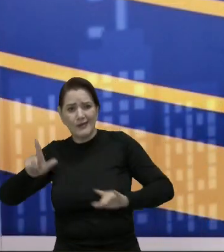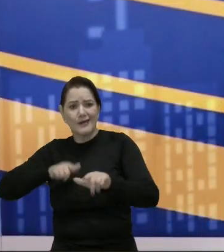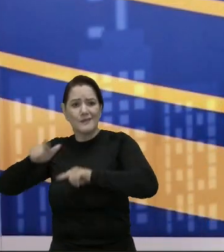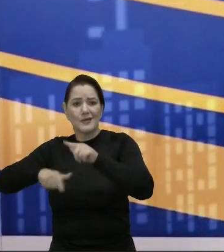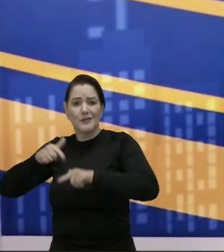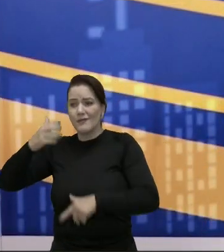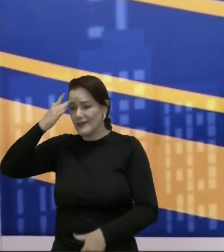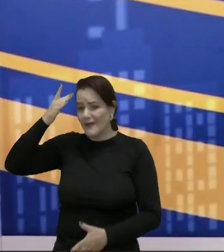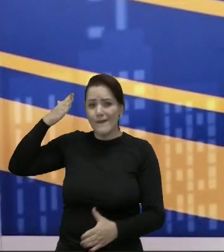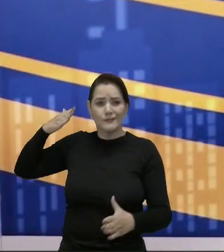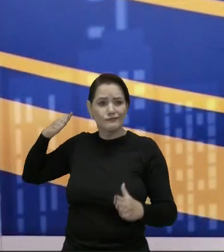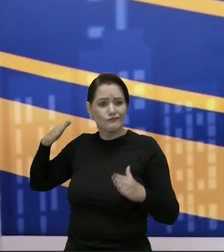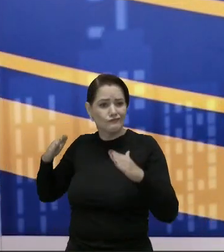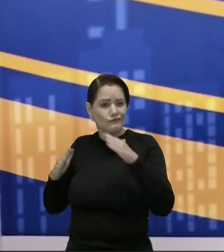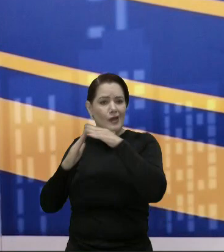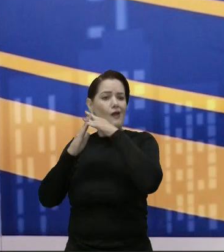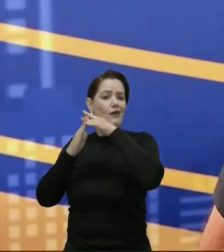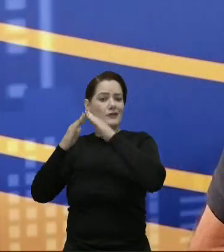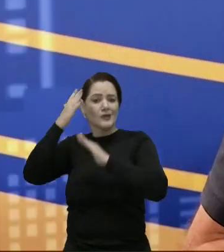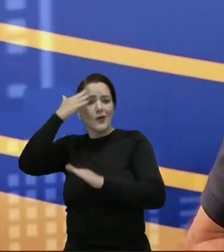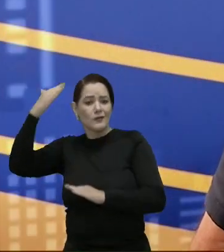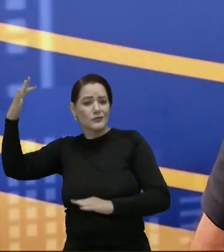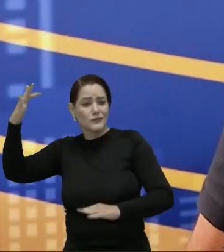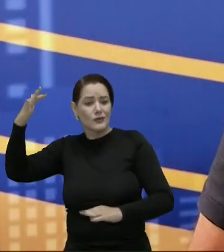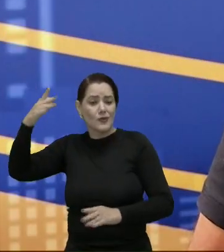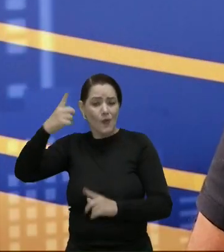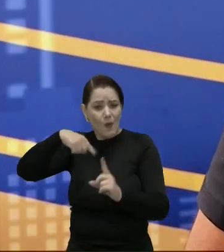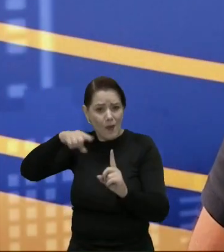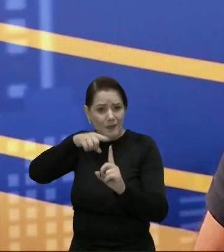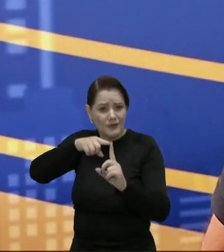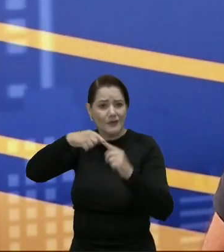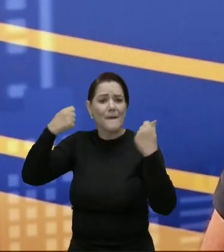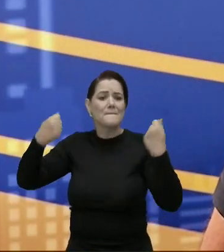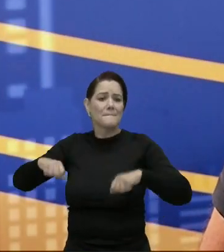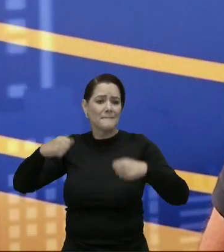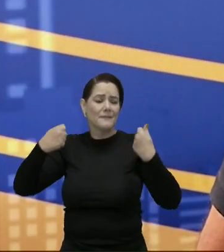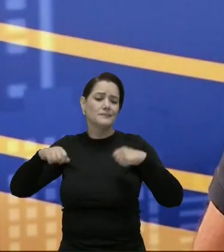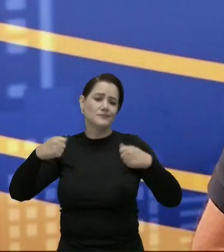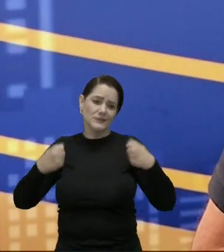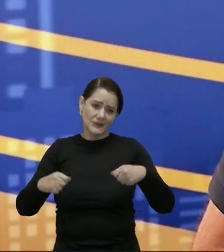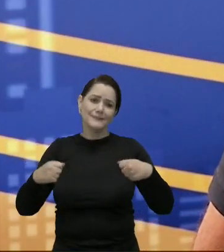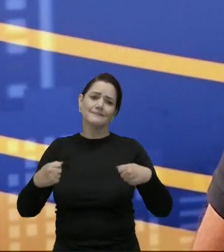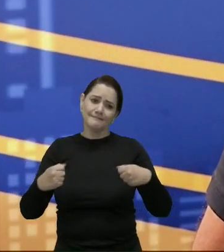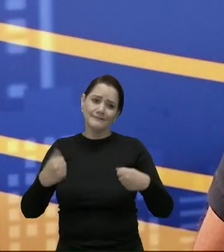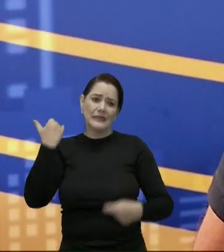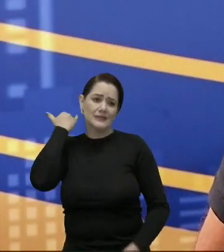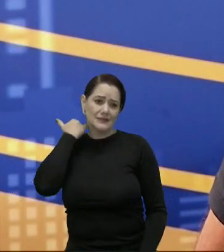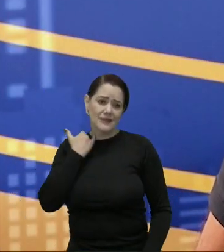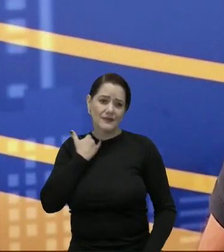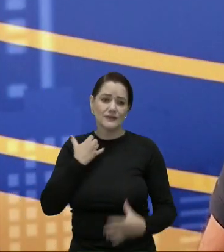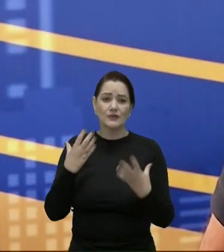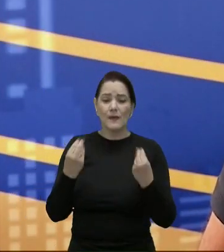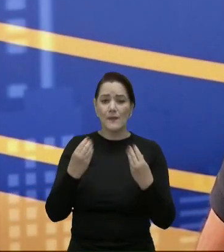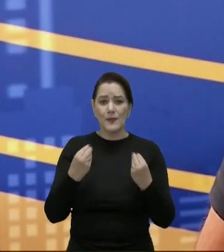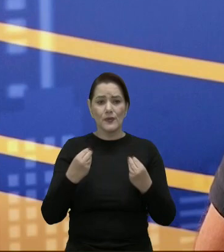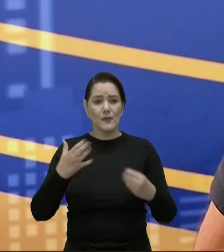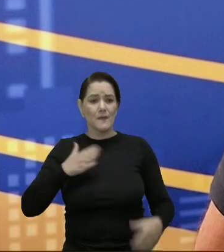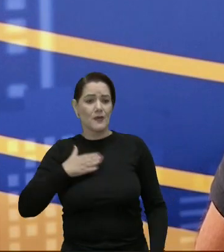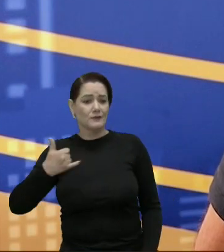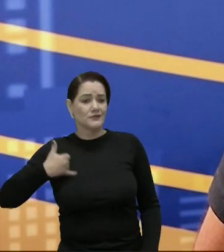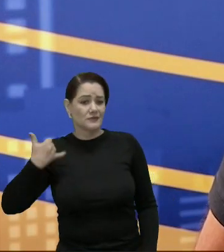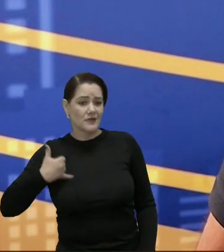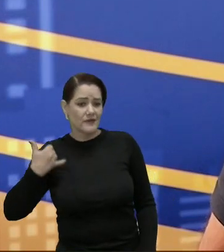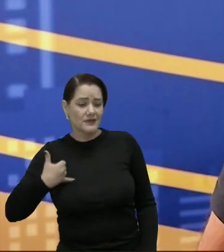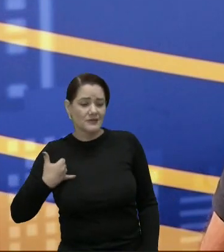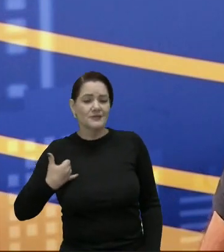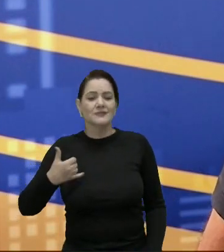o seu sonho, alcançar o seu objetivo, é necessário esse sacrifício. E muitos dos meus aniversários, o aniversário da